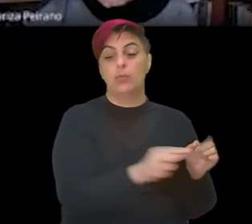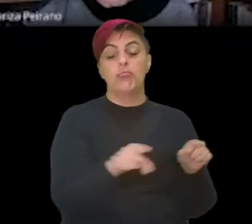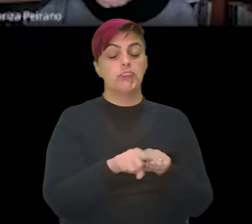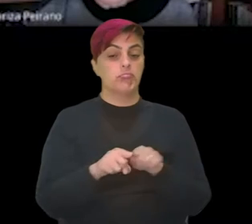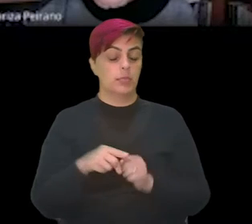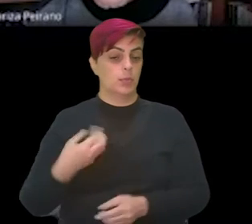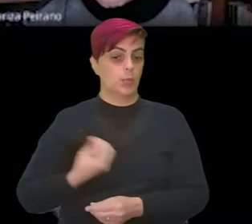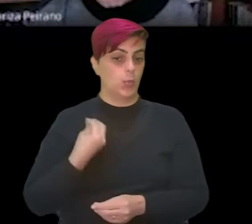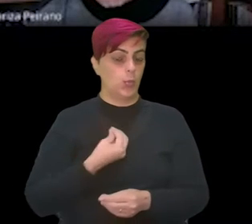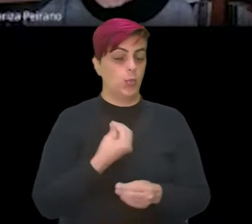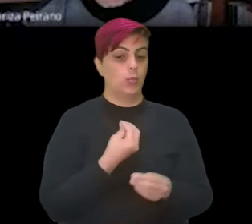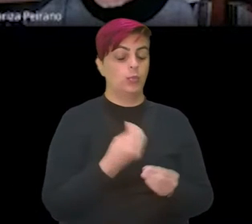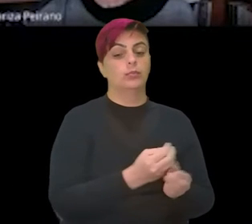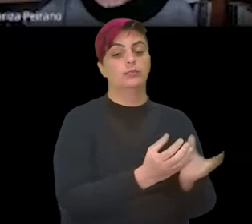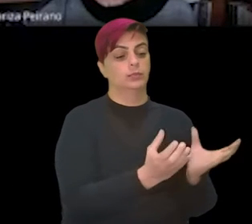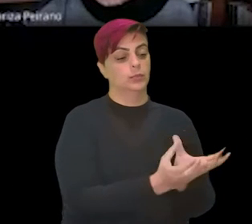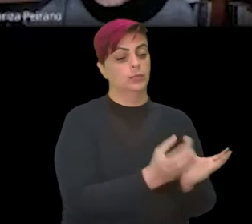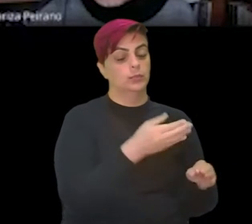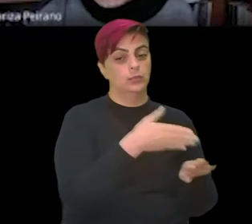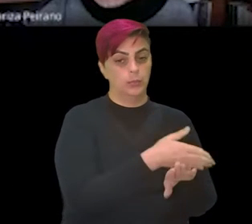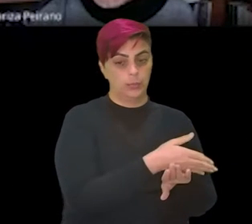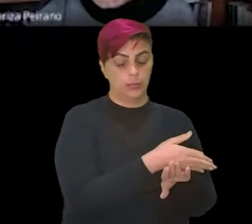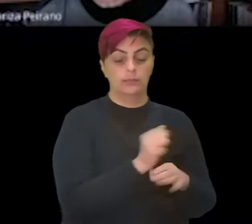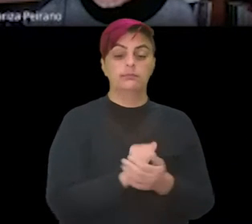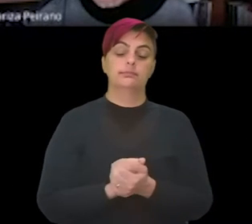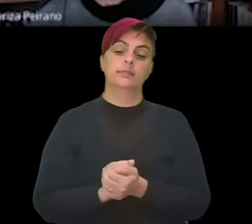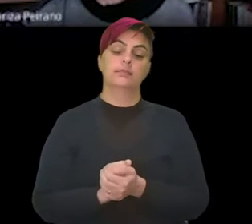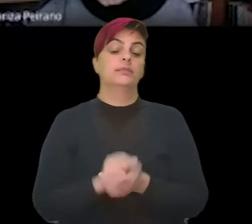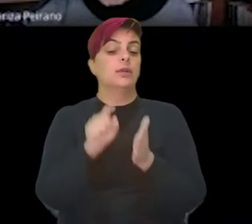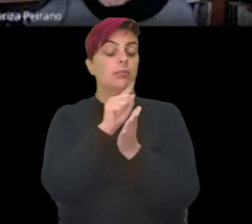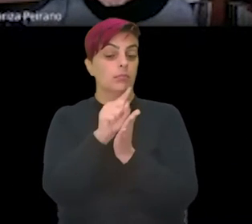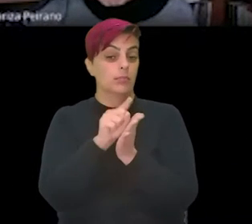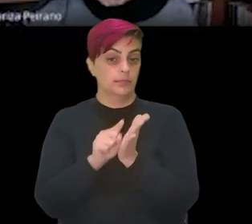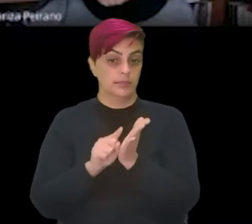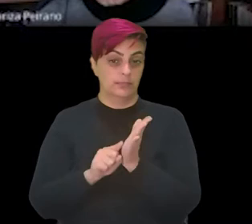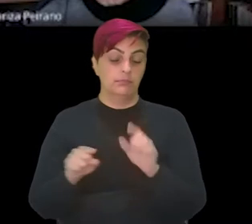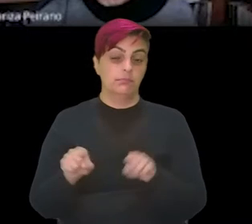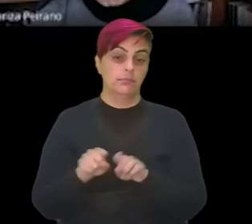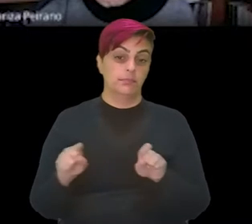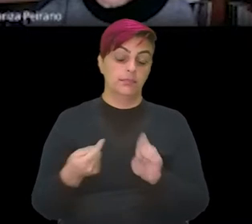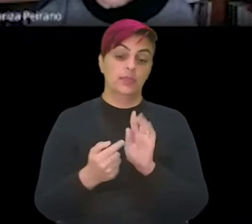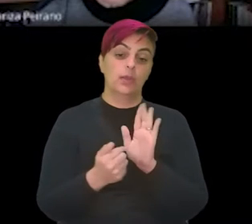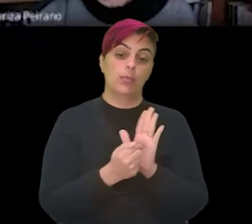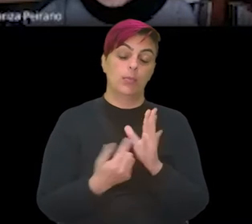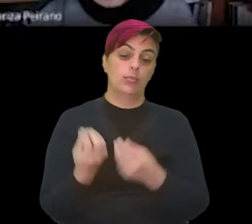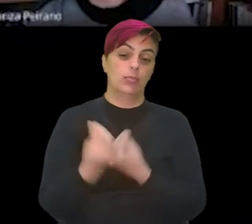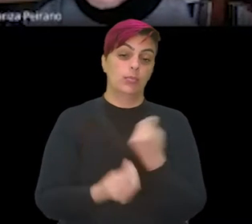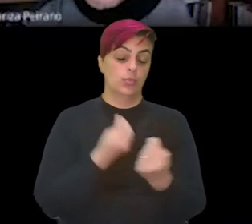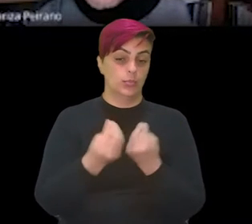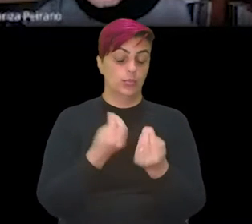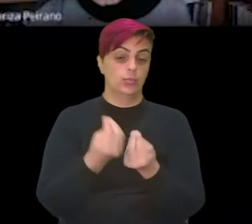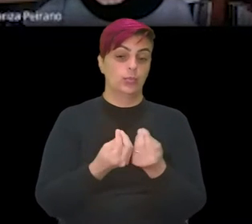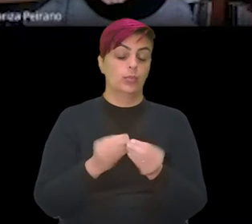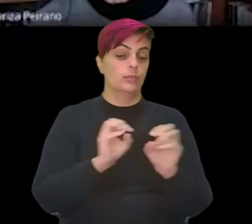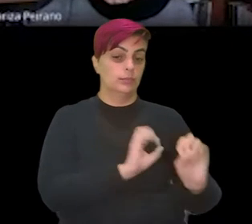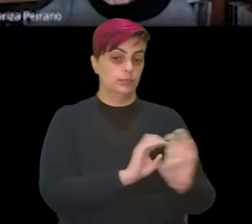rara combinação entre ciência e intersubjetividade converteu-se no modelo ideal do fazer